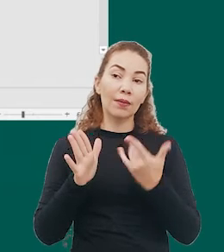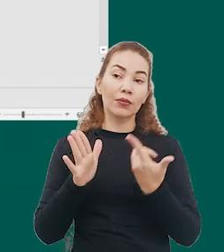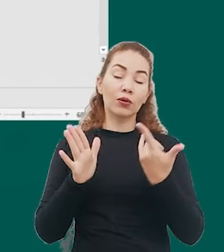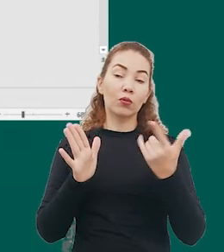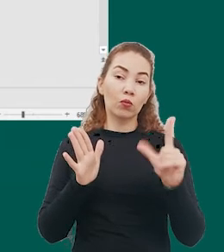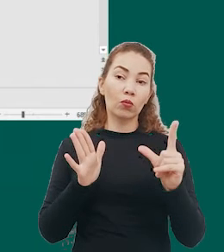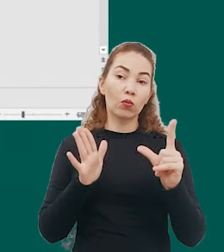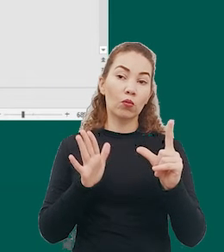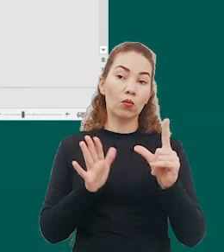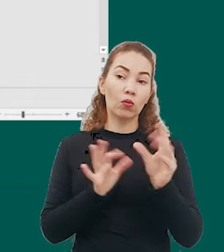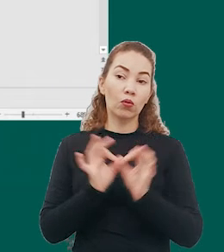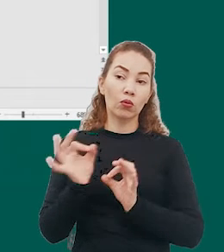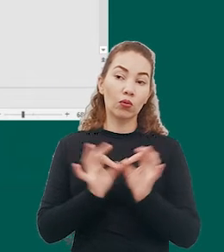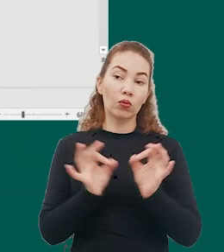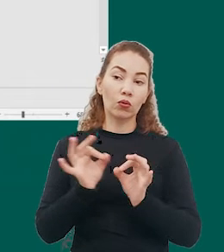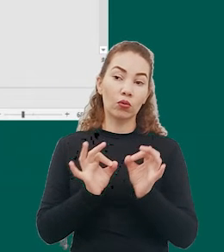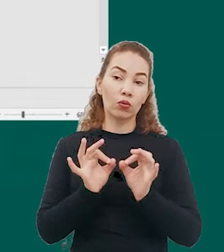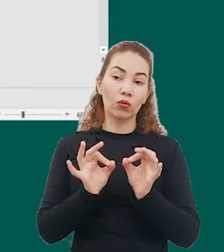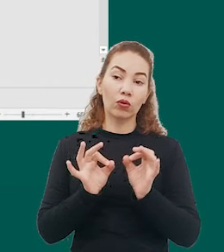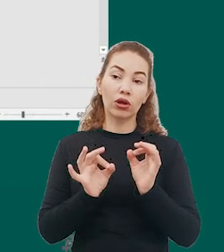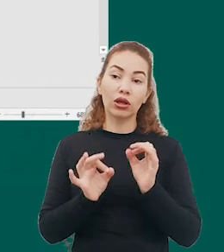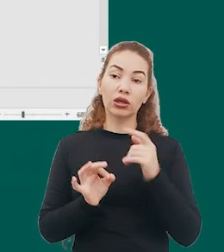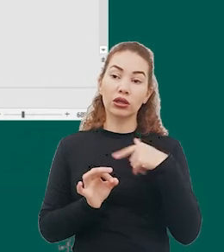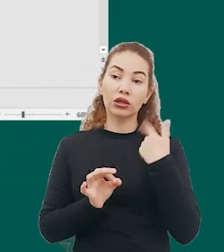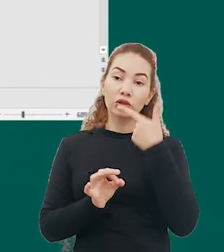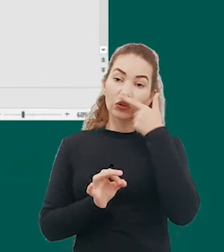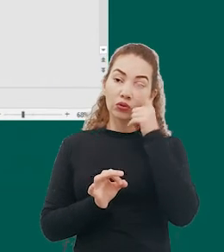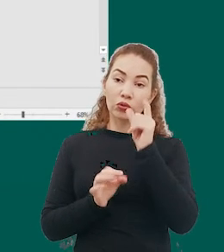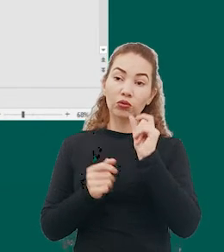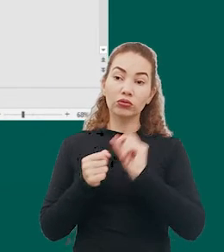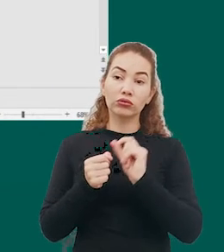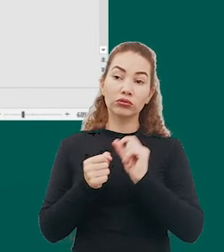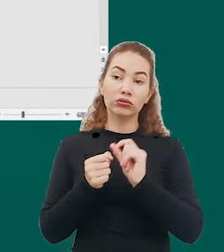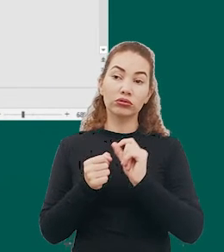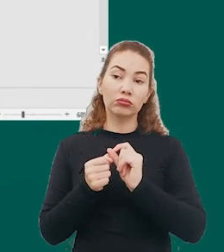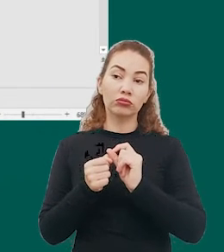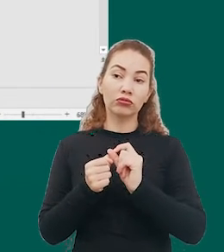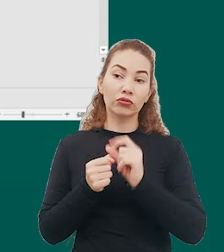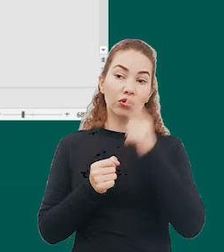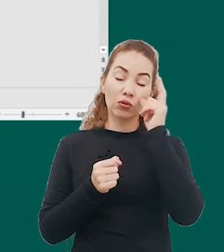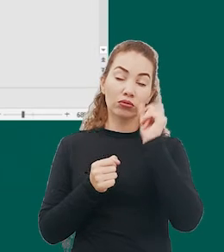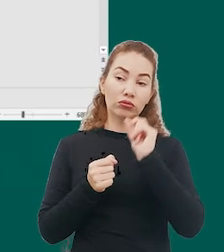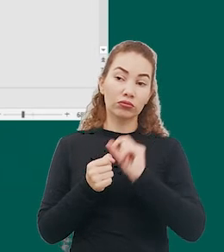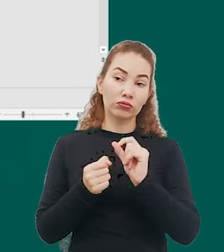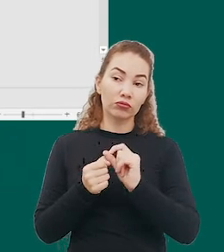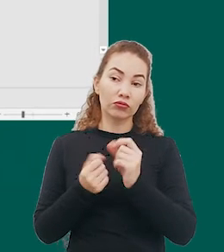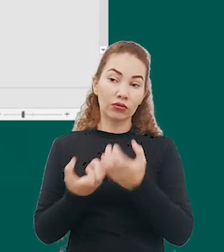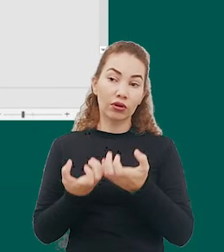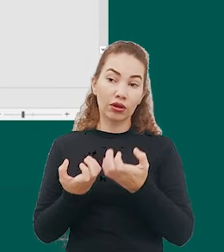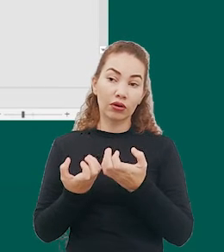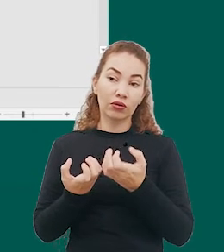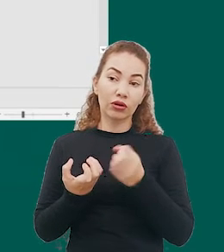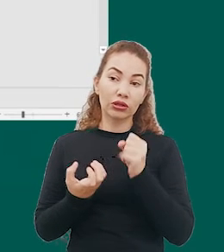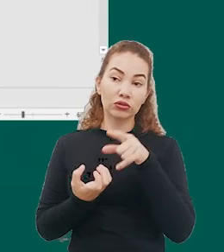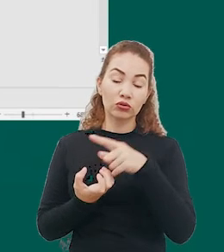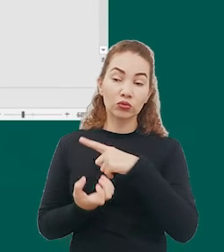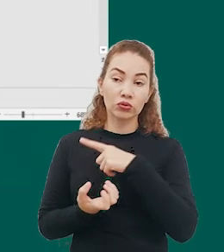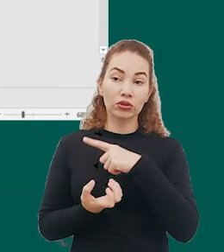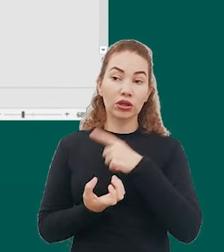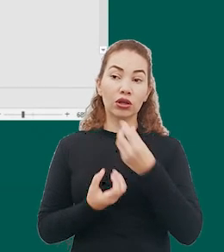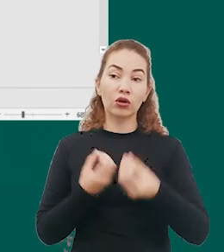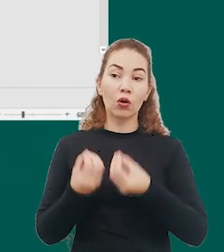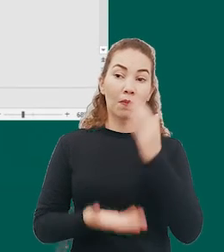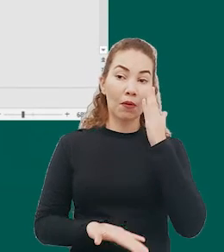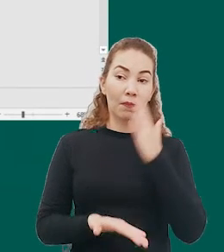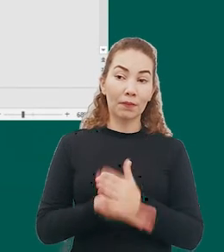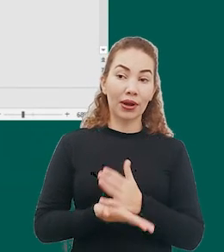outro programa na apresentação e a gente acaba não vendo esse outro programa. Então eu queria te pedir se tu tem como